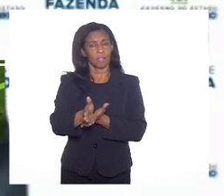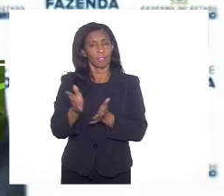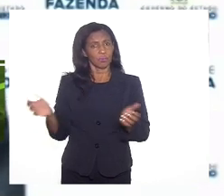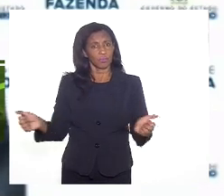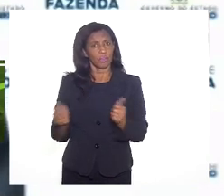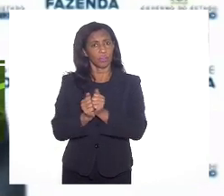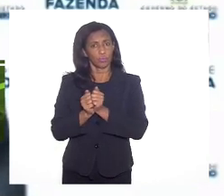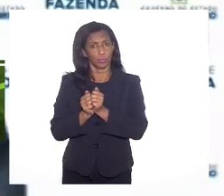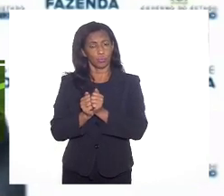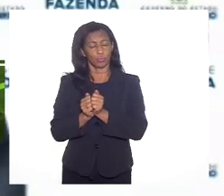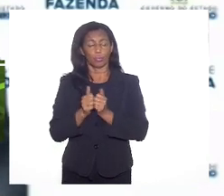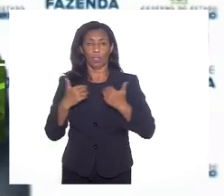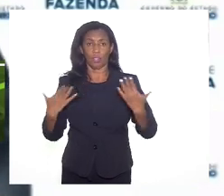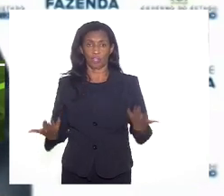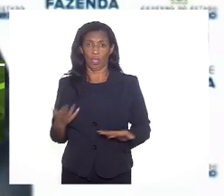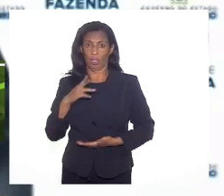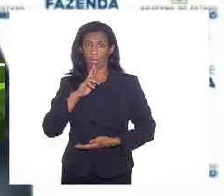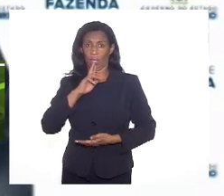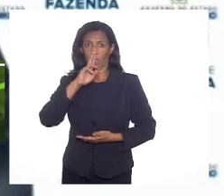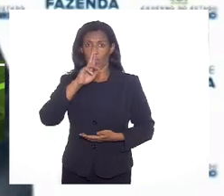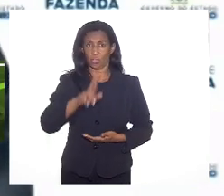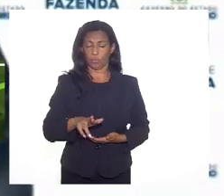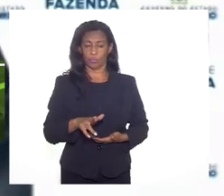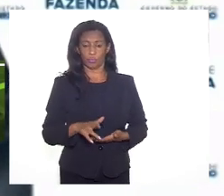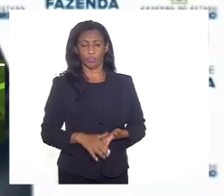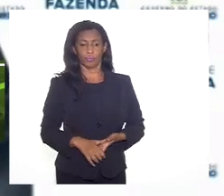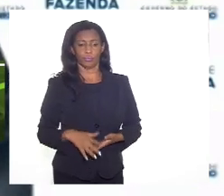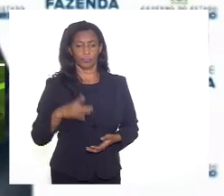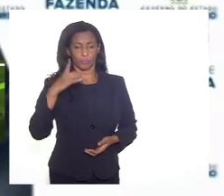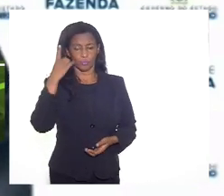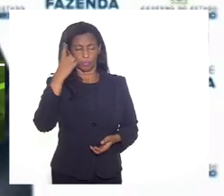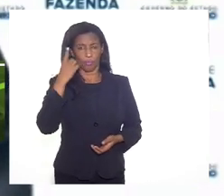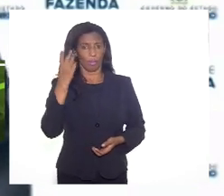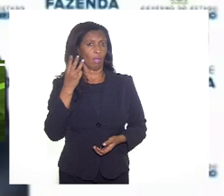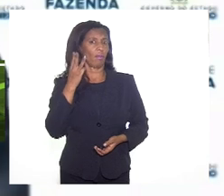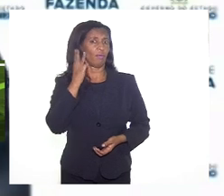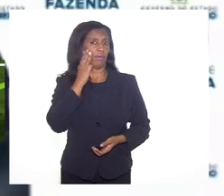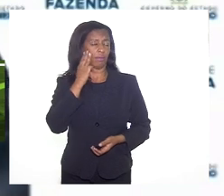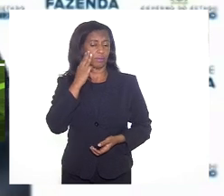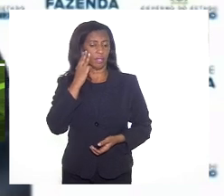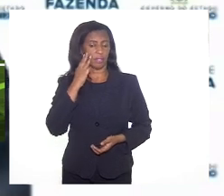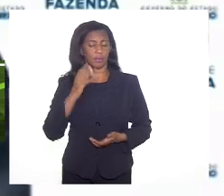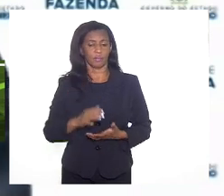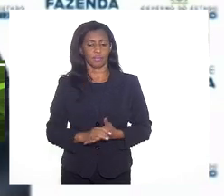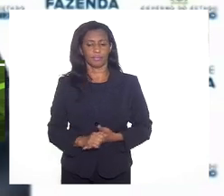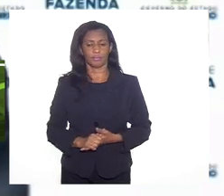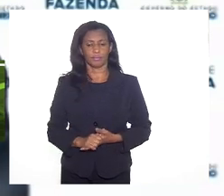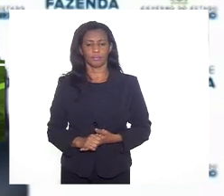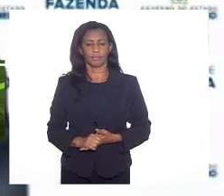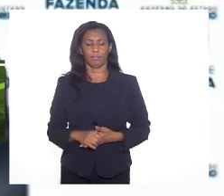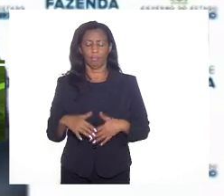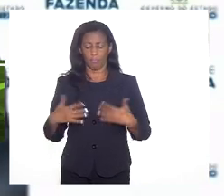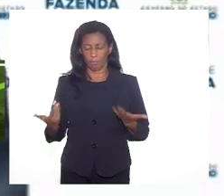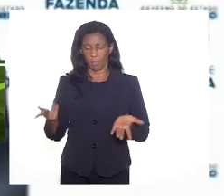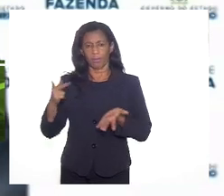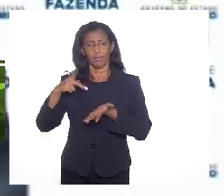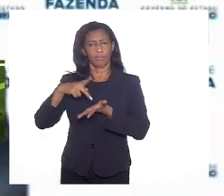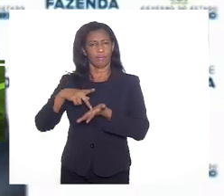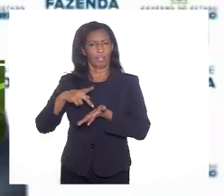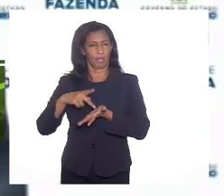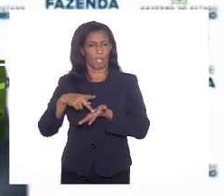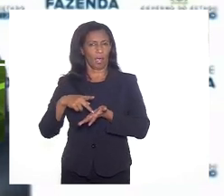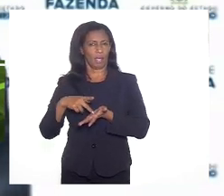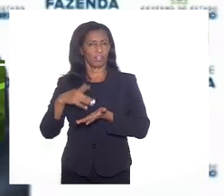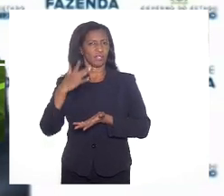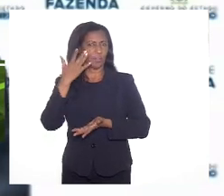E aí, já respondendo ao deputado Valdec, é verdade, eu acho que as